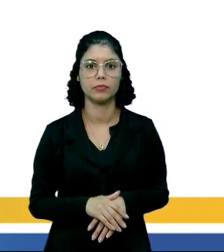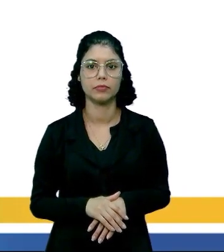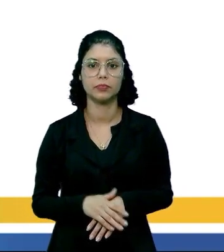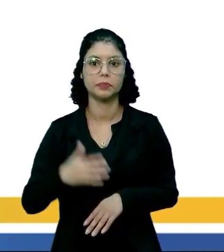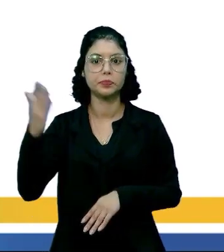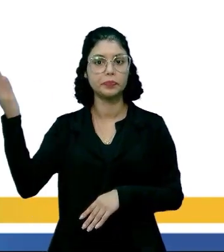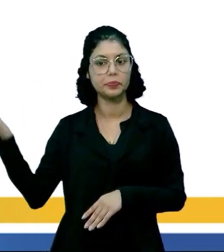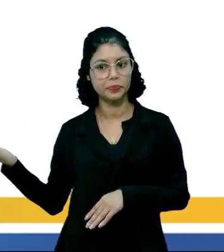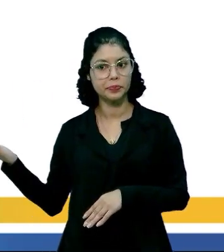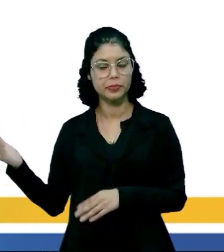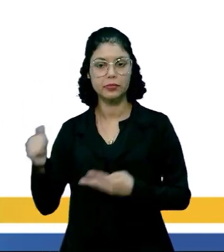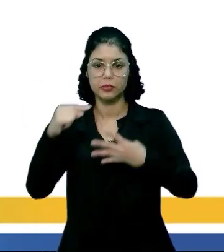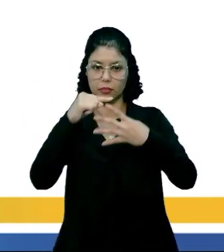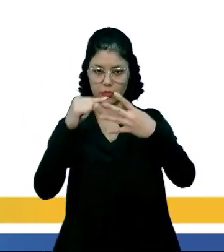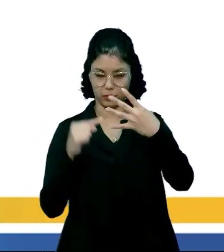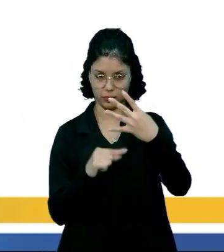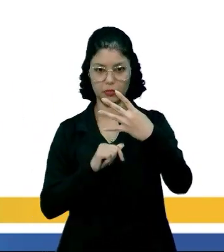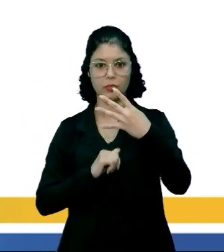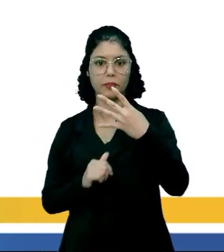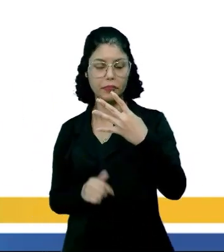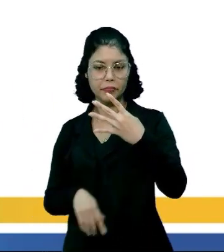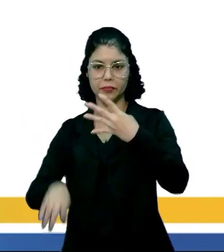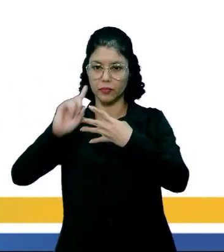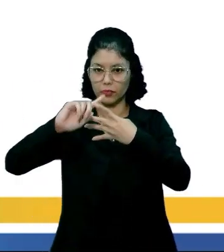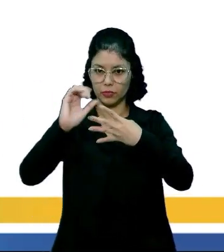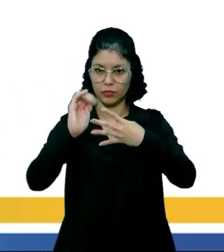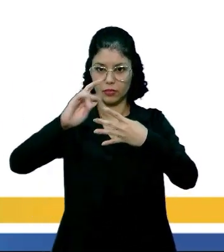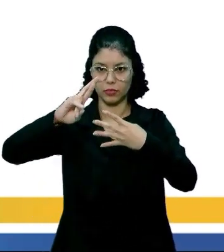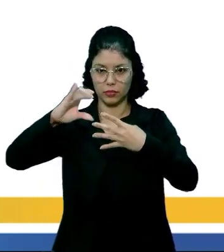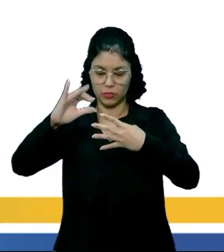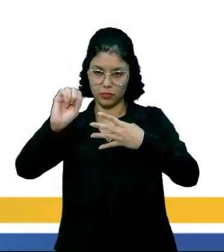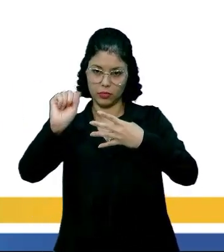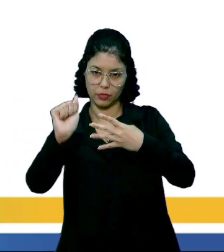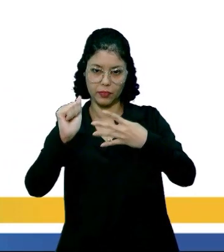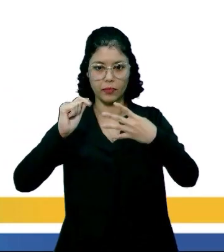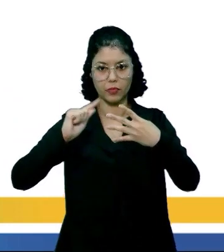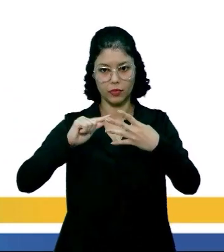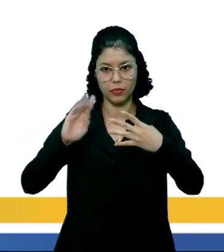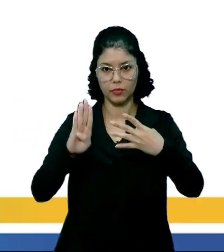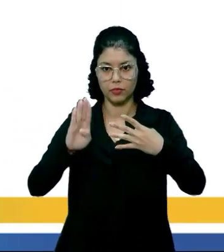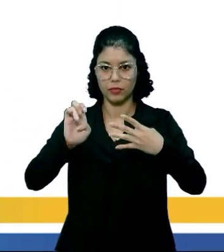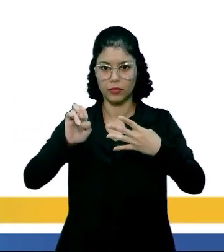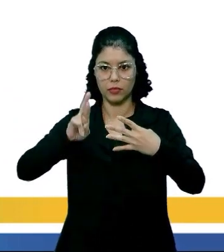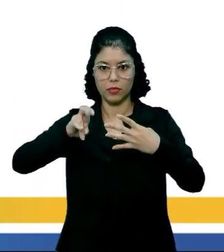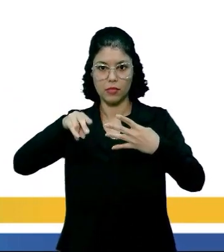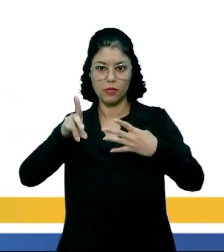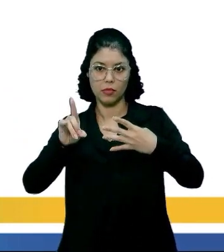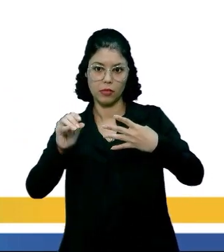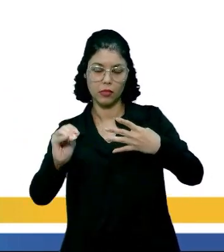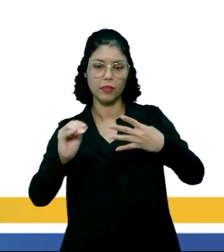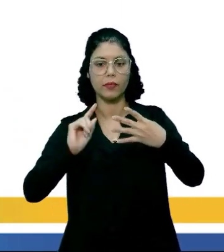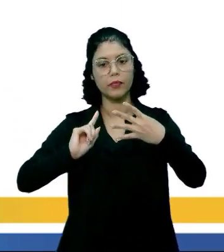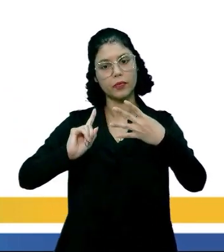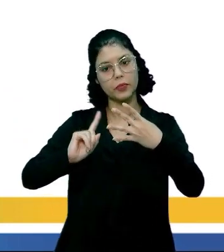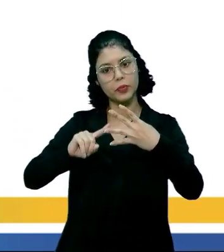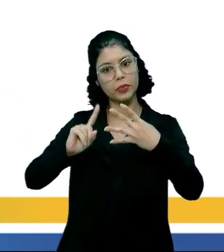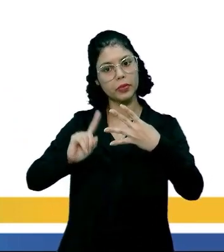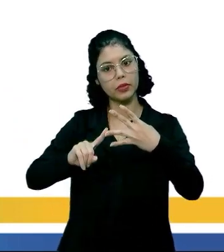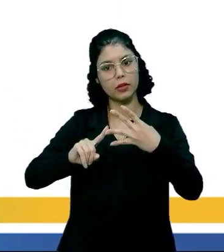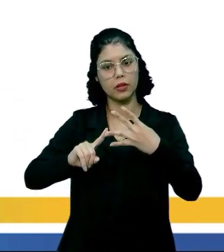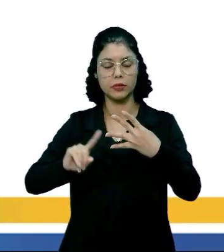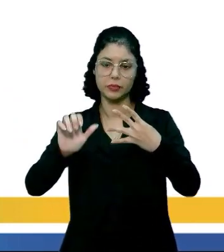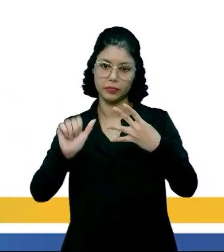Então, a gente tem 4 heterônimos. Primeiro é o Álvaro de Campos, depois a gente tem o Bernardo